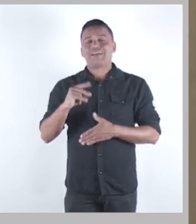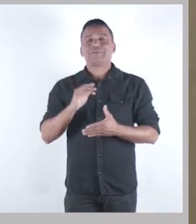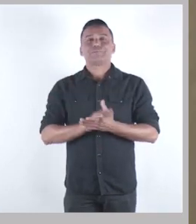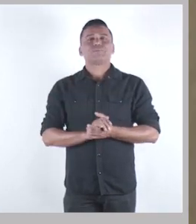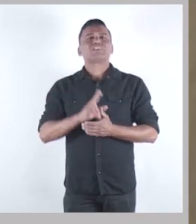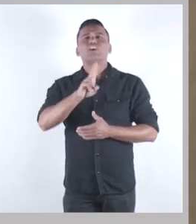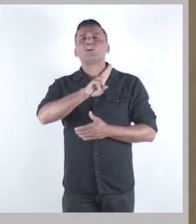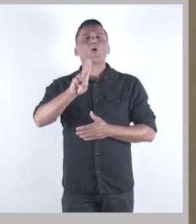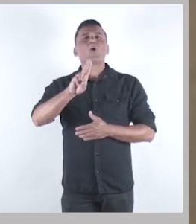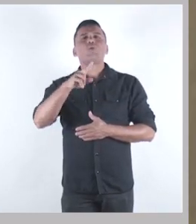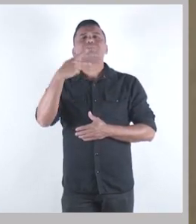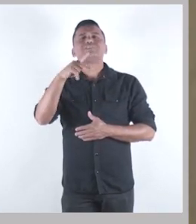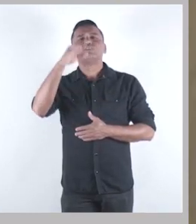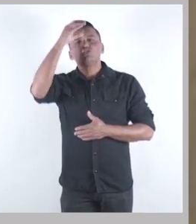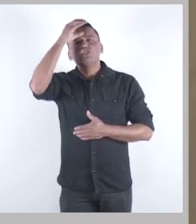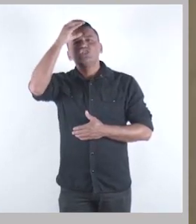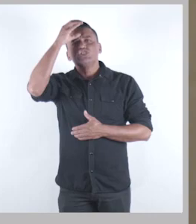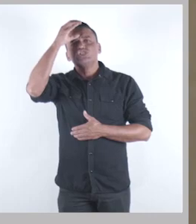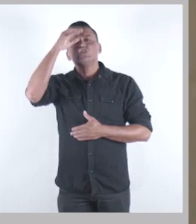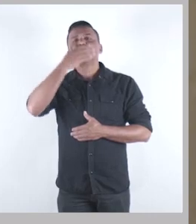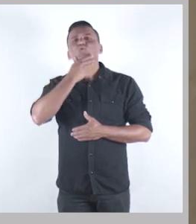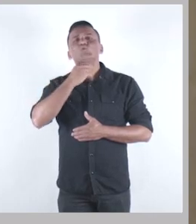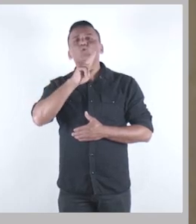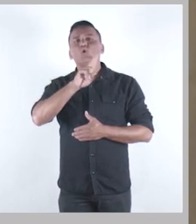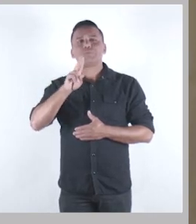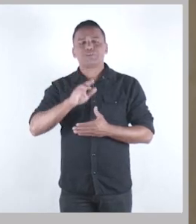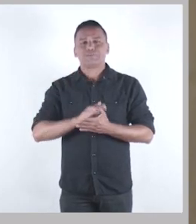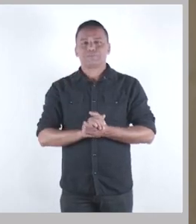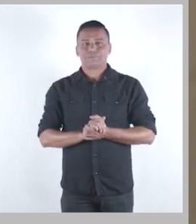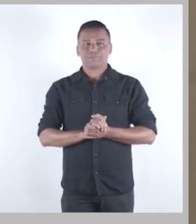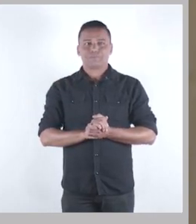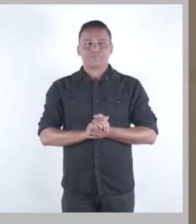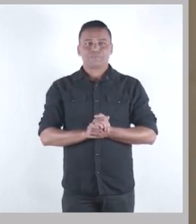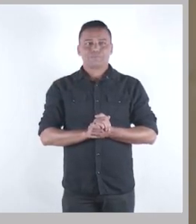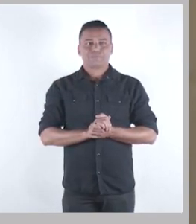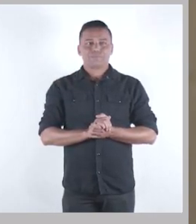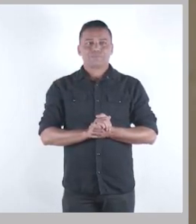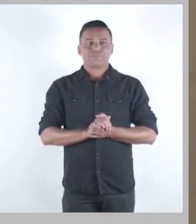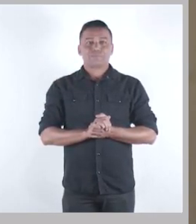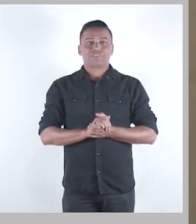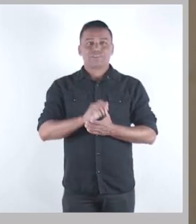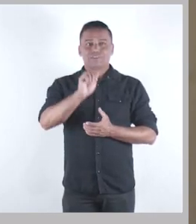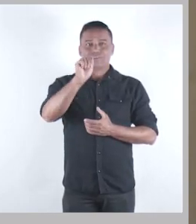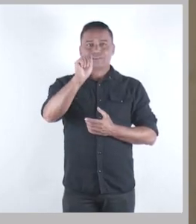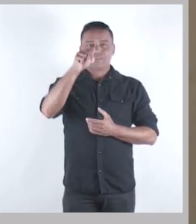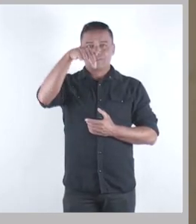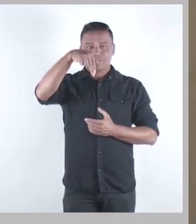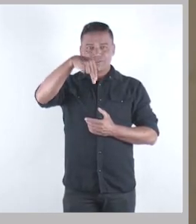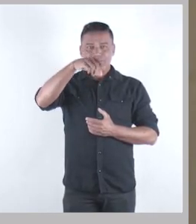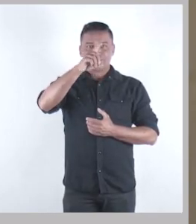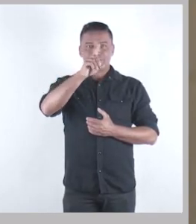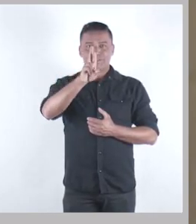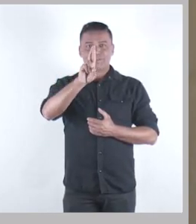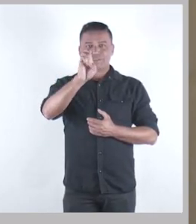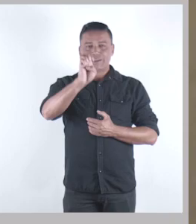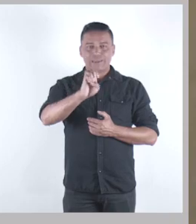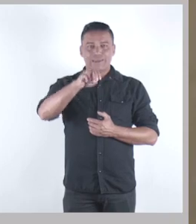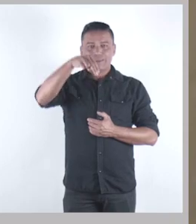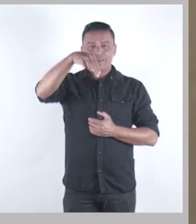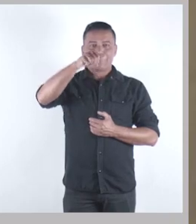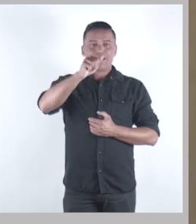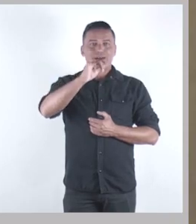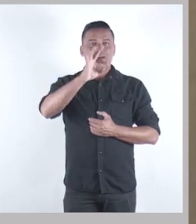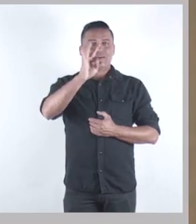que ele é o dava umas nome palmadas. do seu Mas tio, também, graças a professor? ele, O nome... André Nathaniel Bahule.